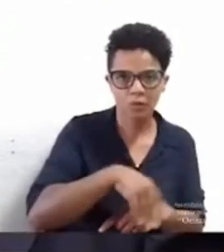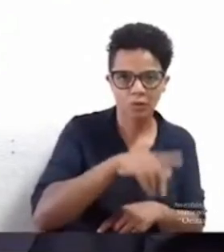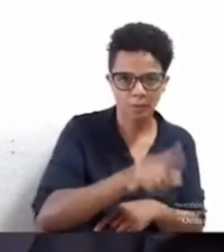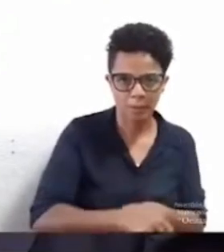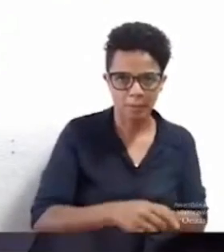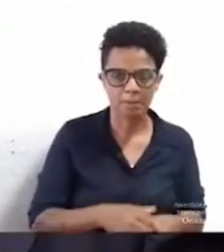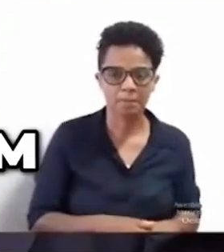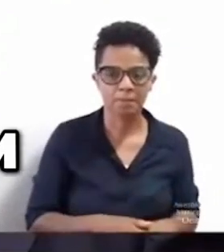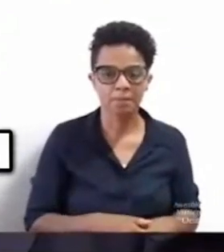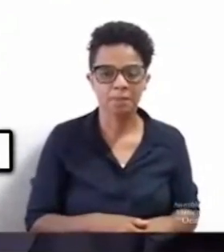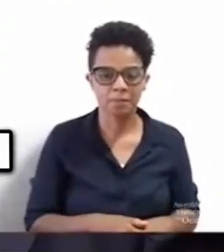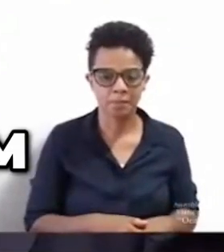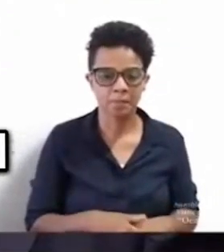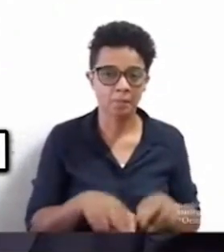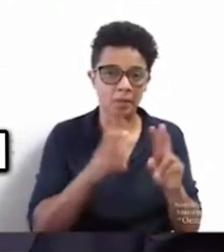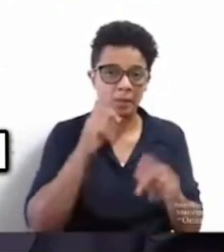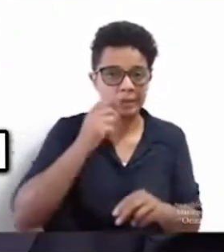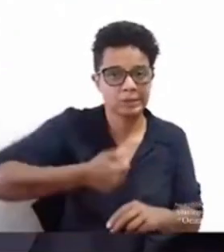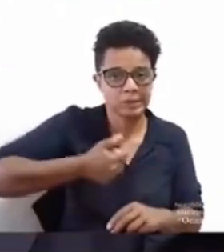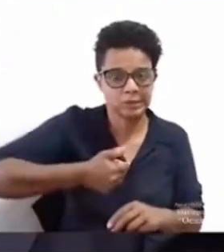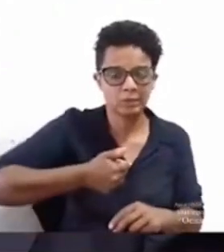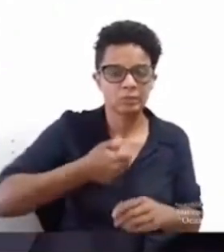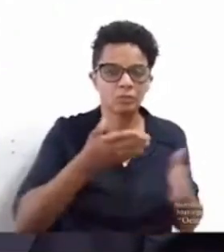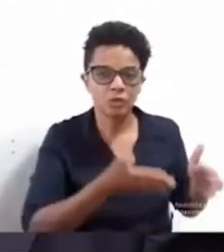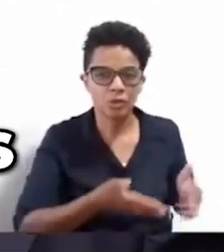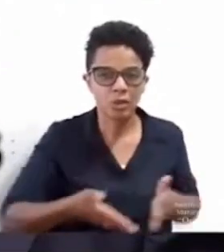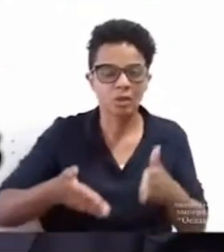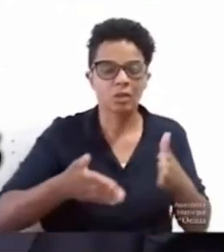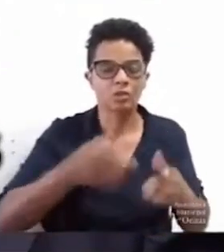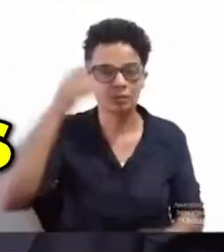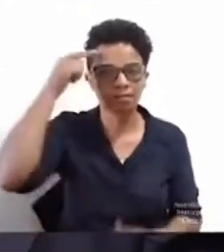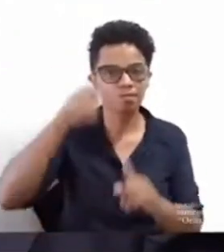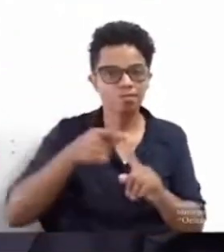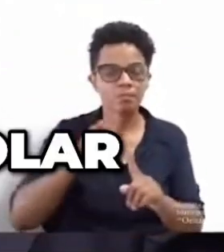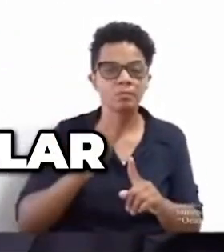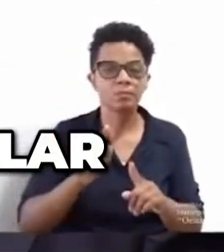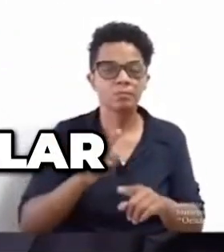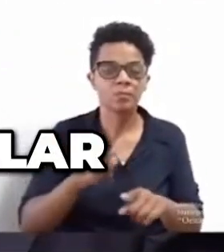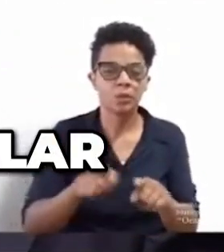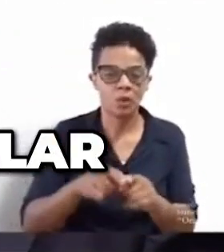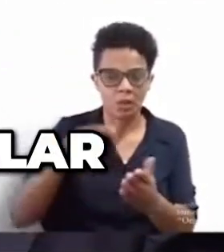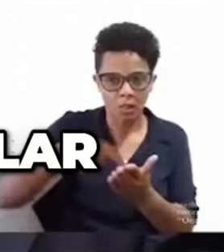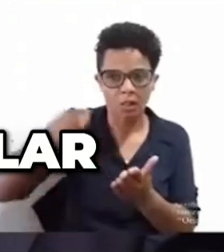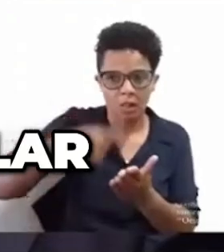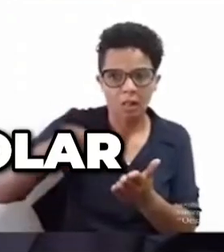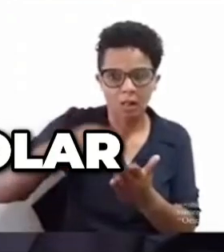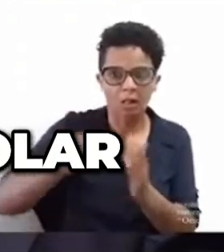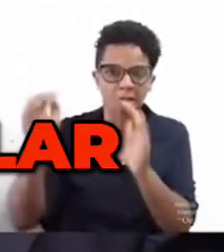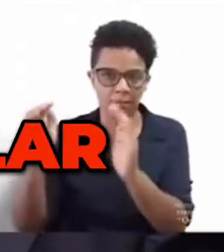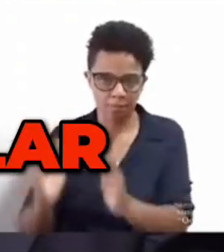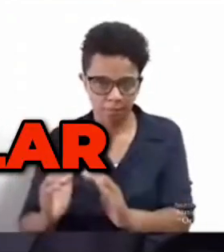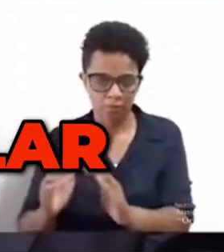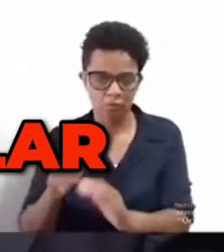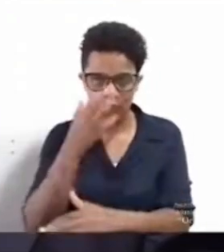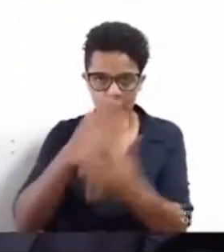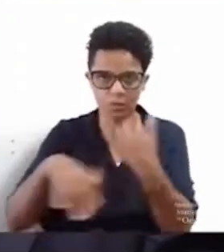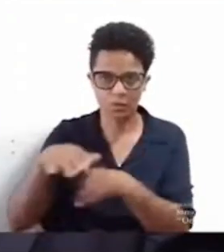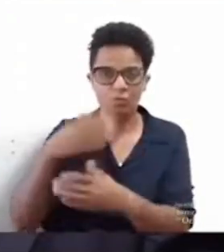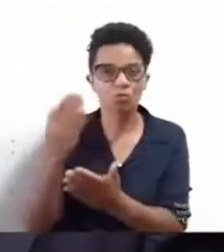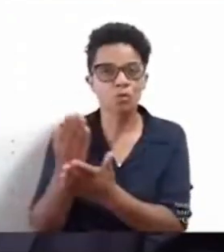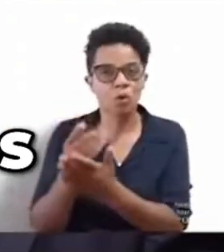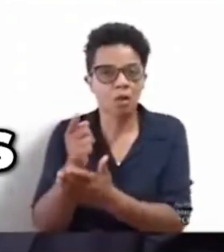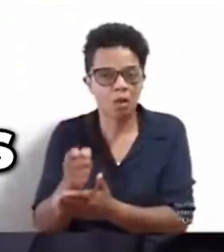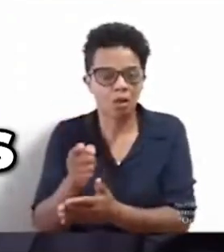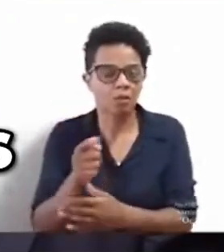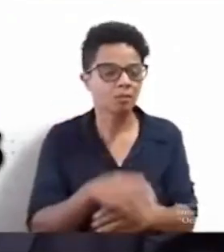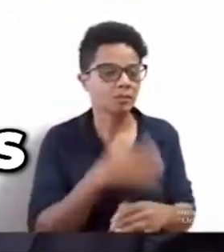Estando na ordem do dia implementar estratégias com vista a quebrar a dependência de conteúdos digitais junto da população escolar, oferta de